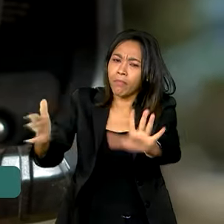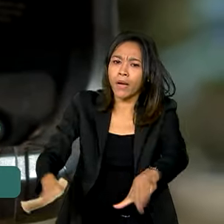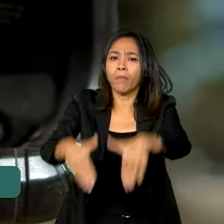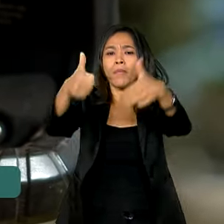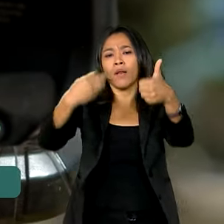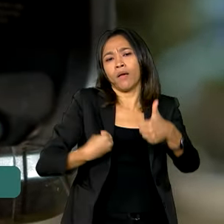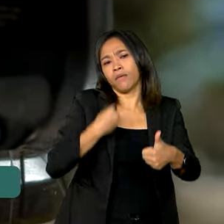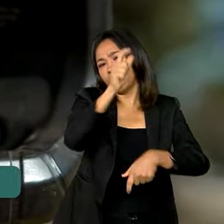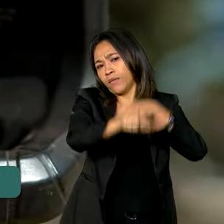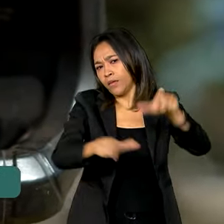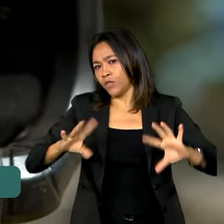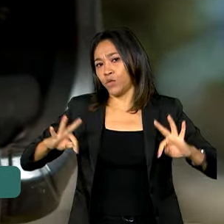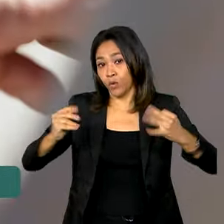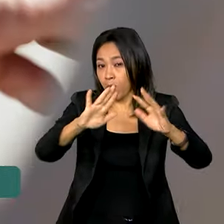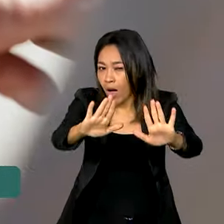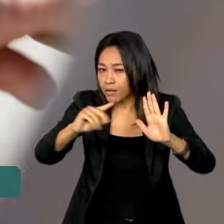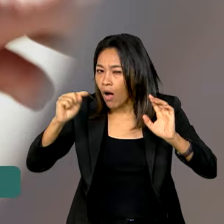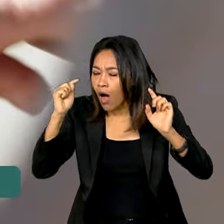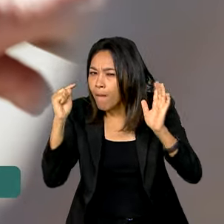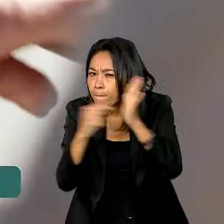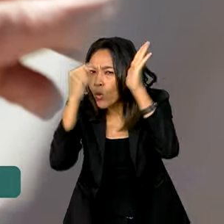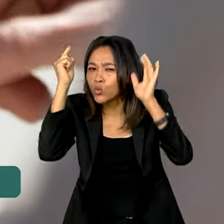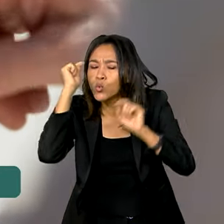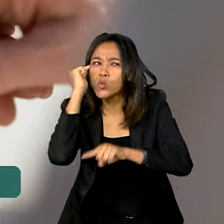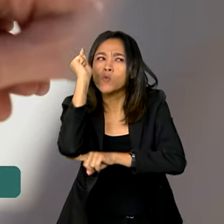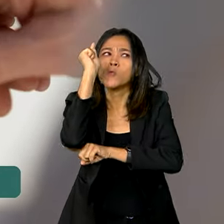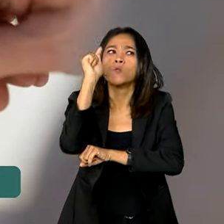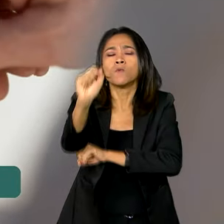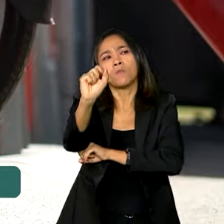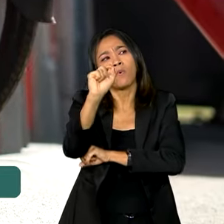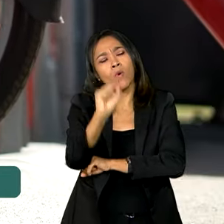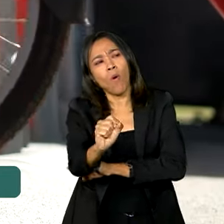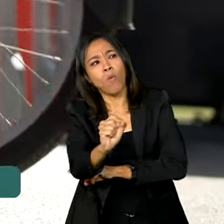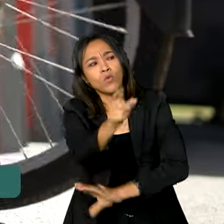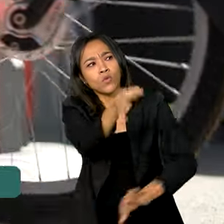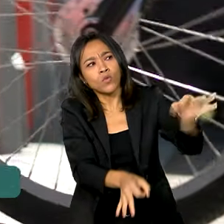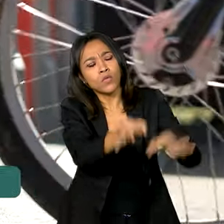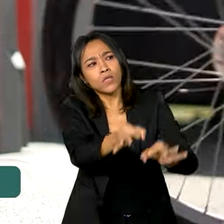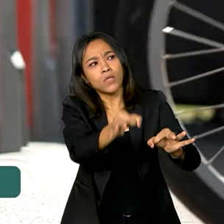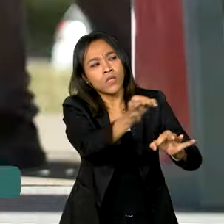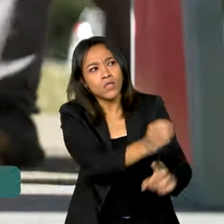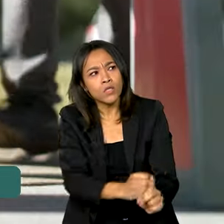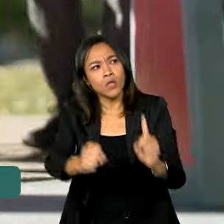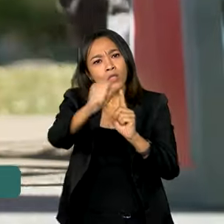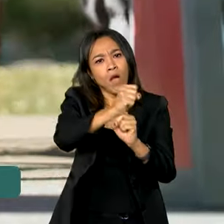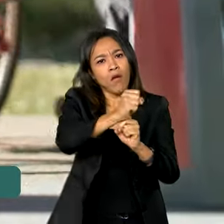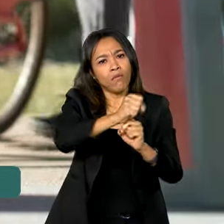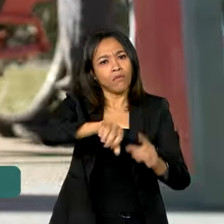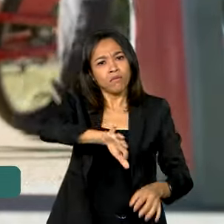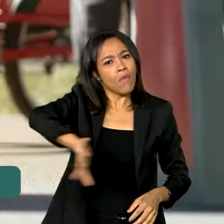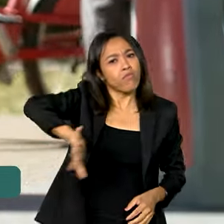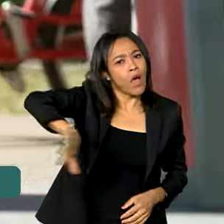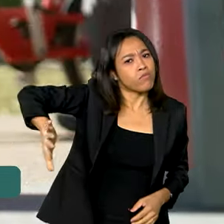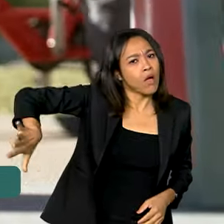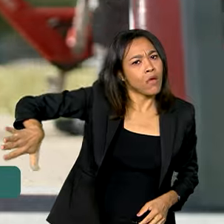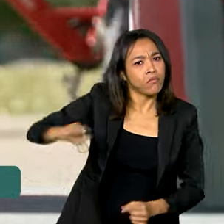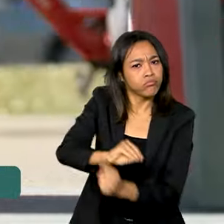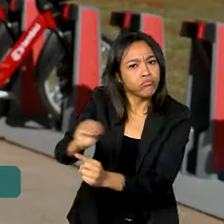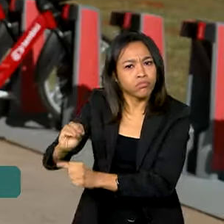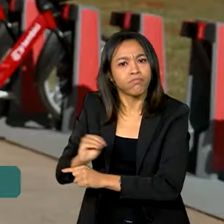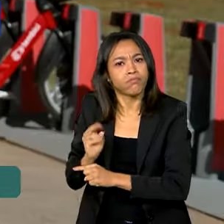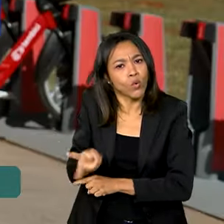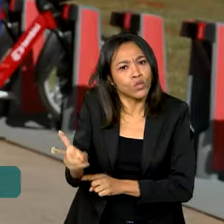Mas o ponto exato é como promover a justiça social sem deixar de lado a preservação do meio ambiente.